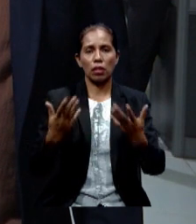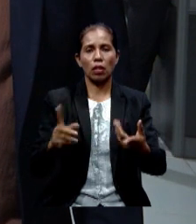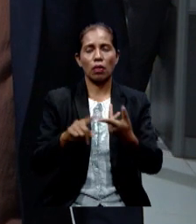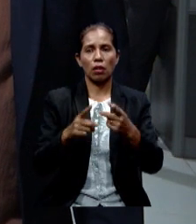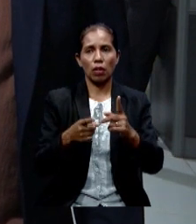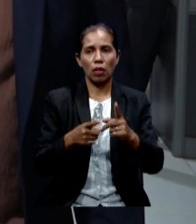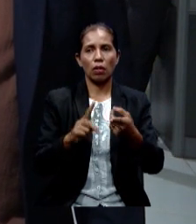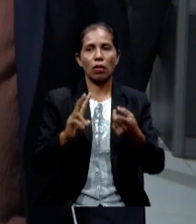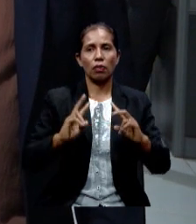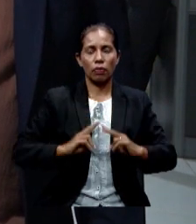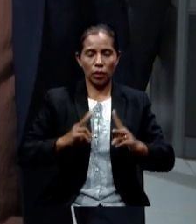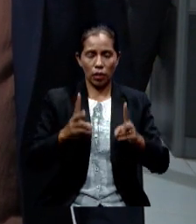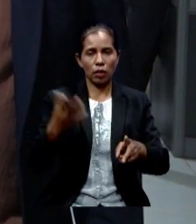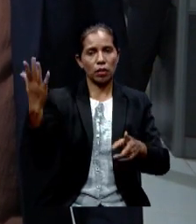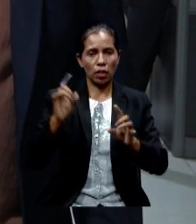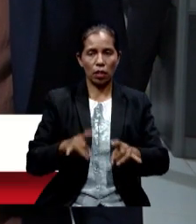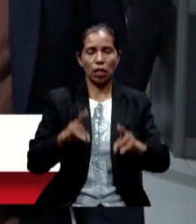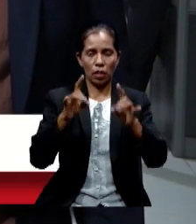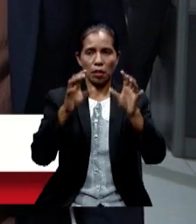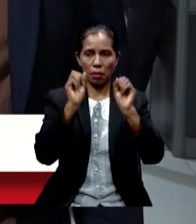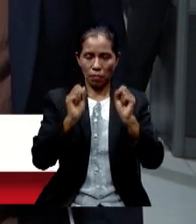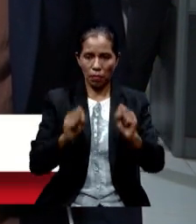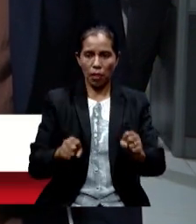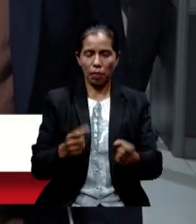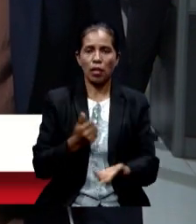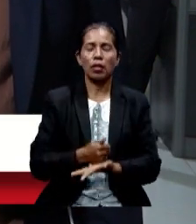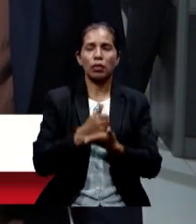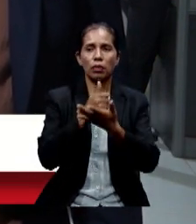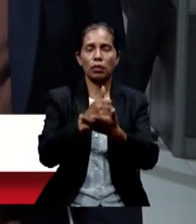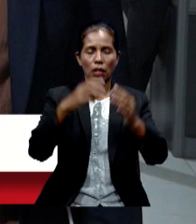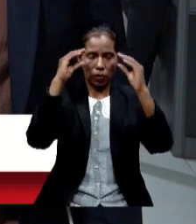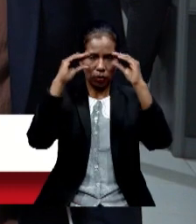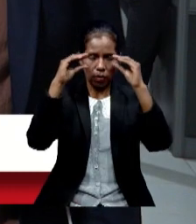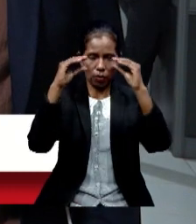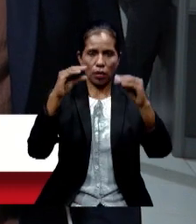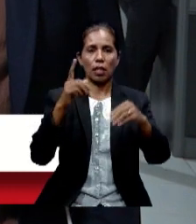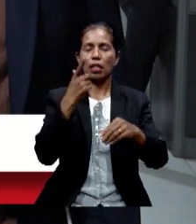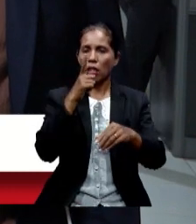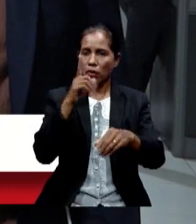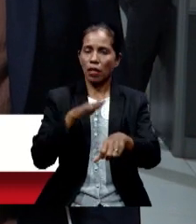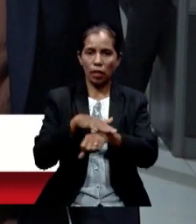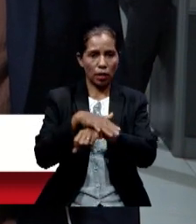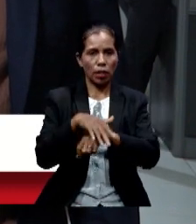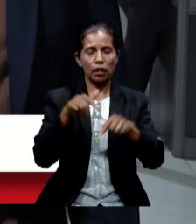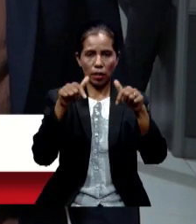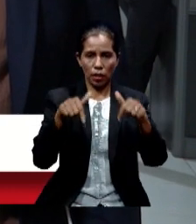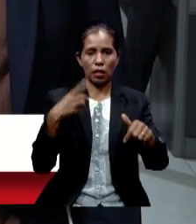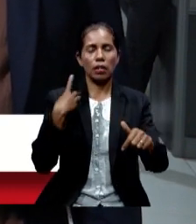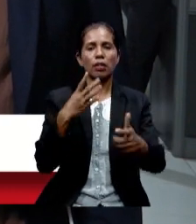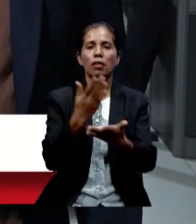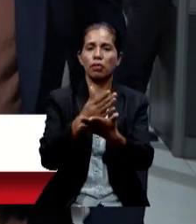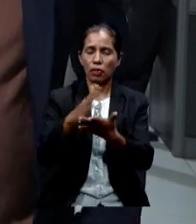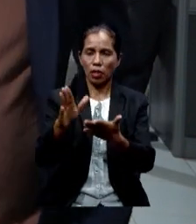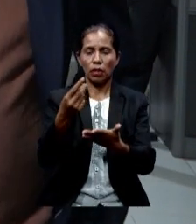ou malu veterano, veterano sira Austrália, belemos tulum, a tu mais honor em inglês, e a né, procurita faz e